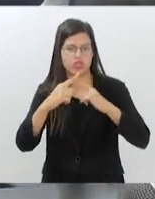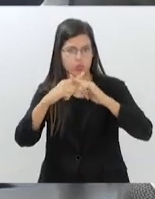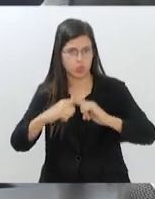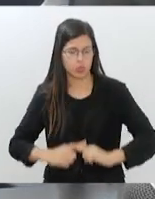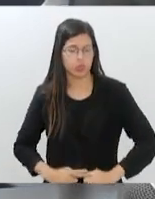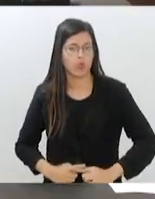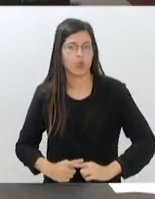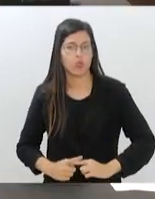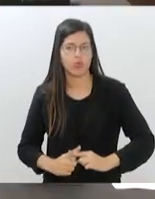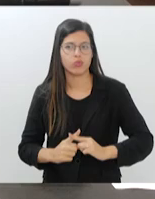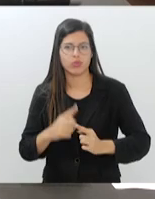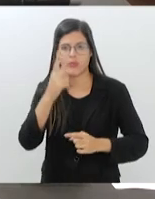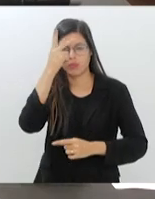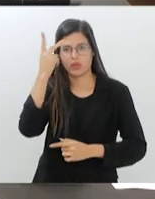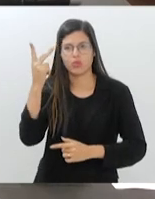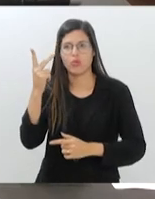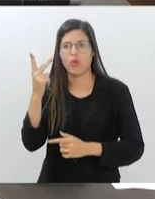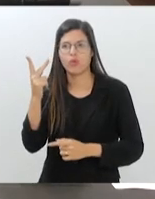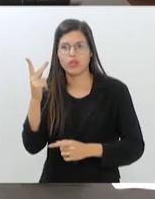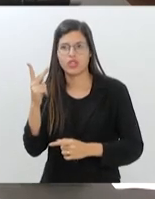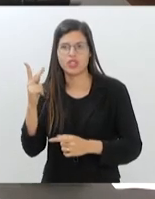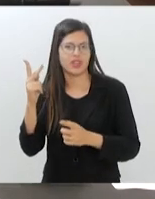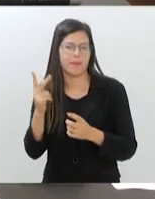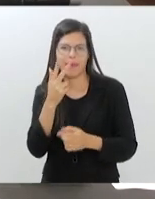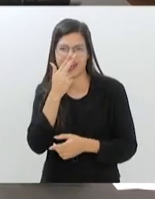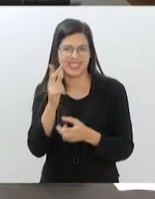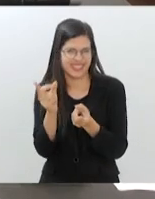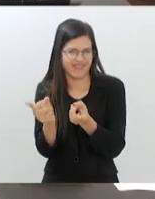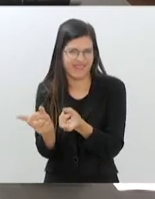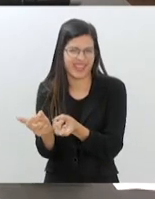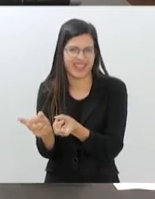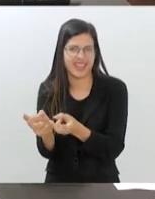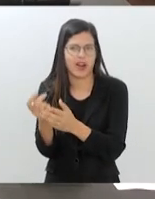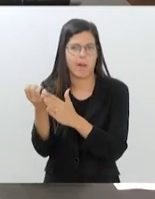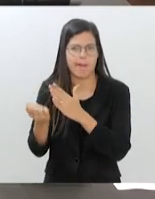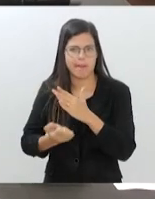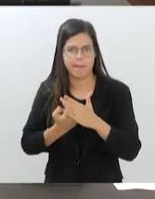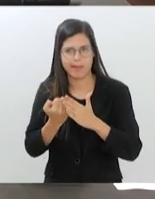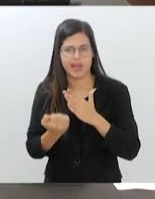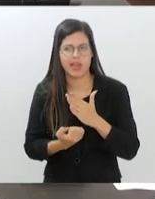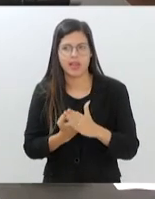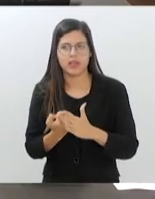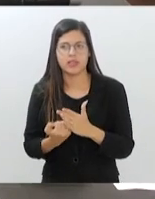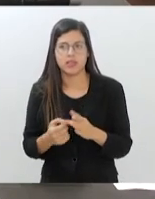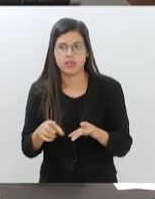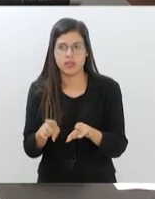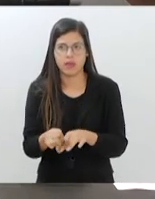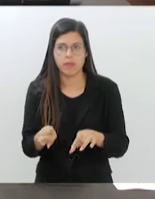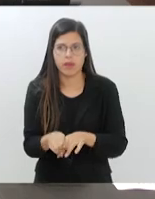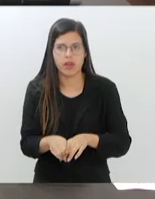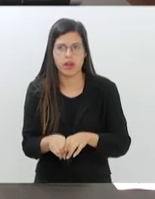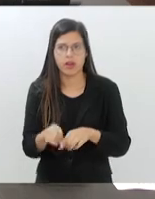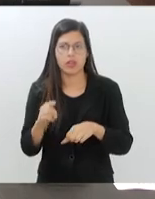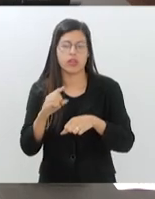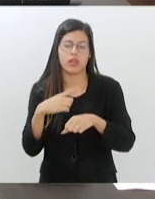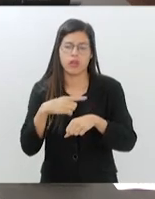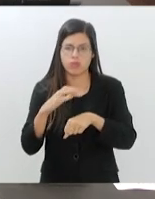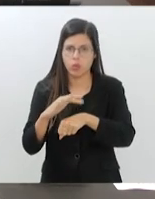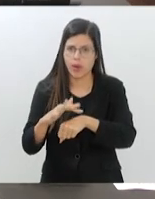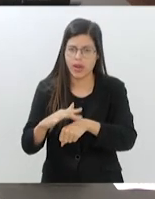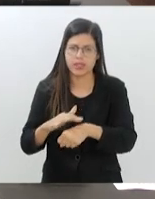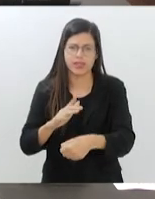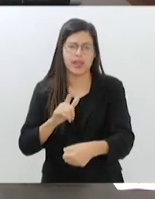que se Venderam lá para determinada empresa at Além da questão da doença que é o vício do jogo